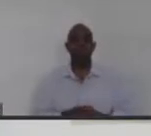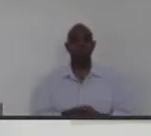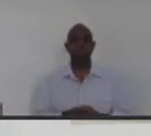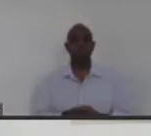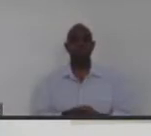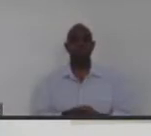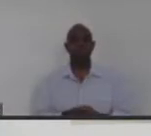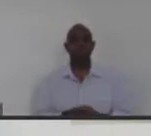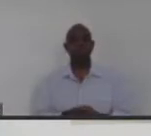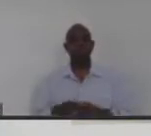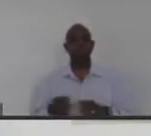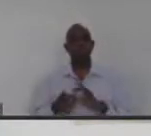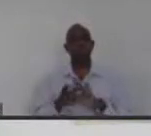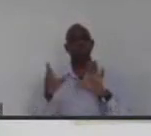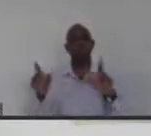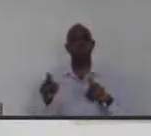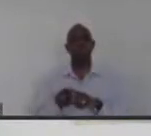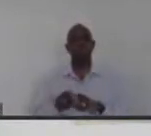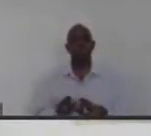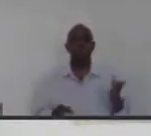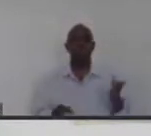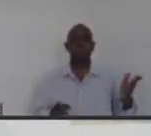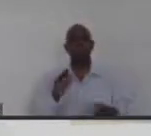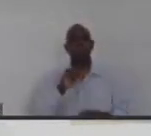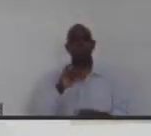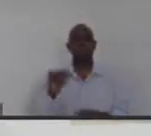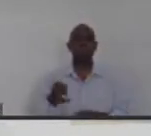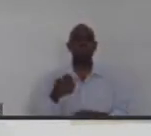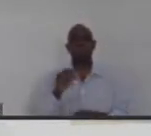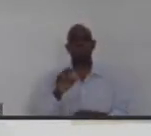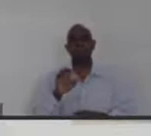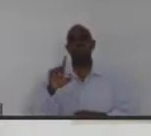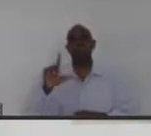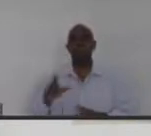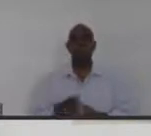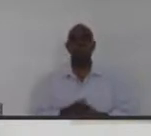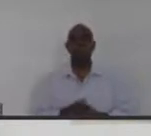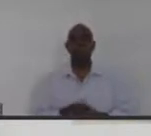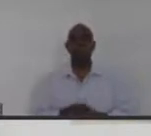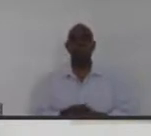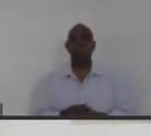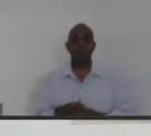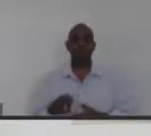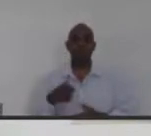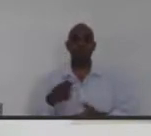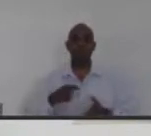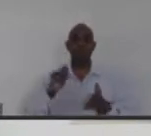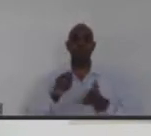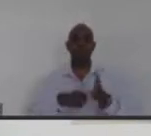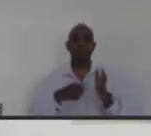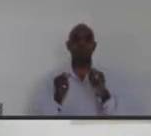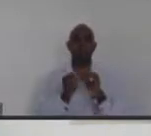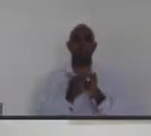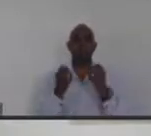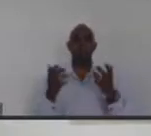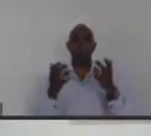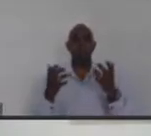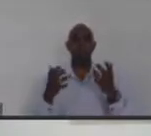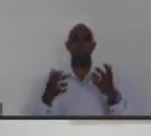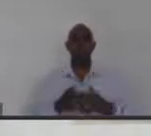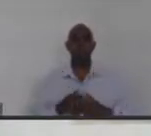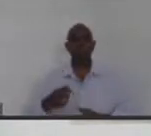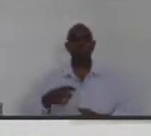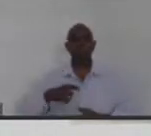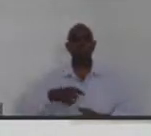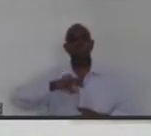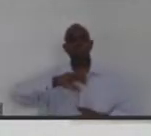vereador Ronaldo Mendes. Questão de ordem do vereador Joel. Eu também gostaria de estar assinando junto com o presidente esse requerimento, presidente. Com todo você, prazer,